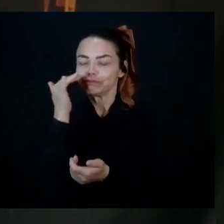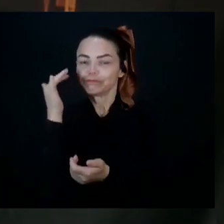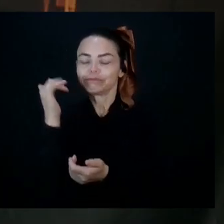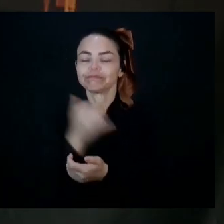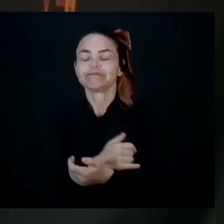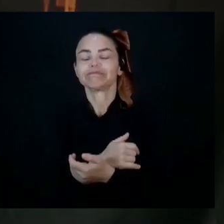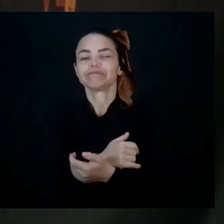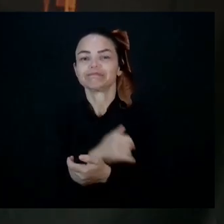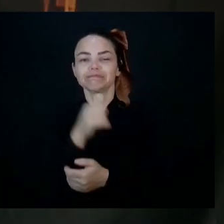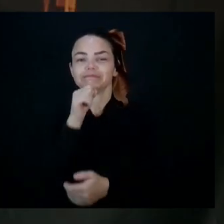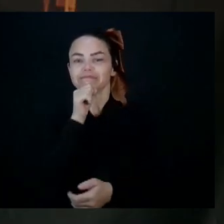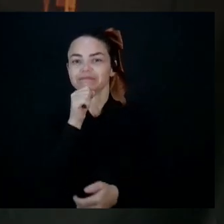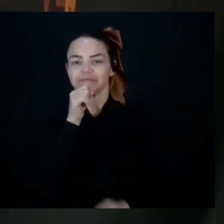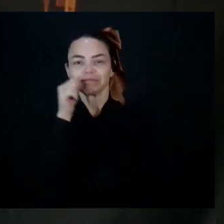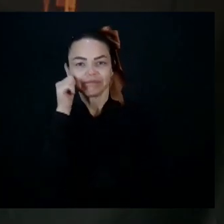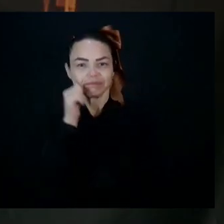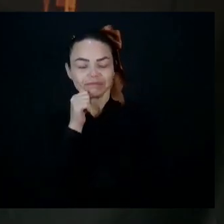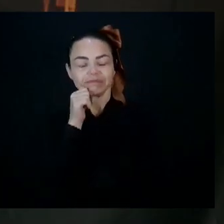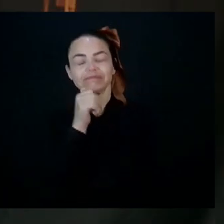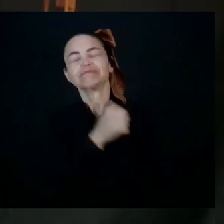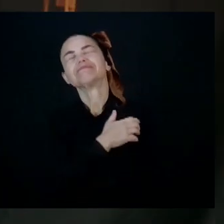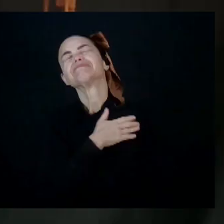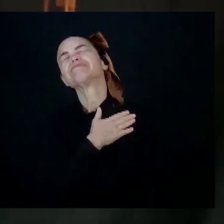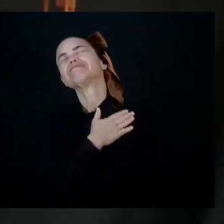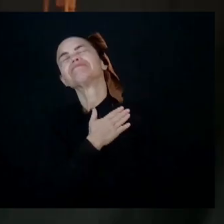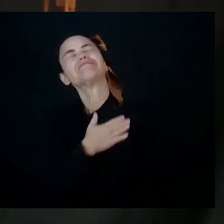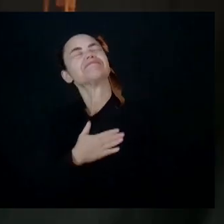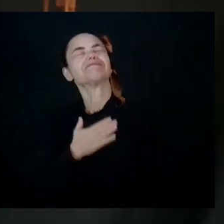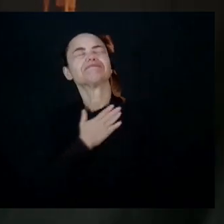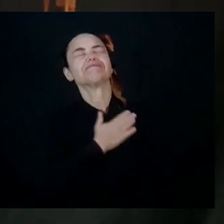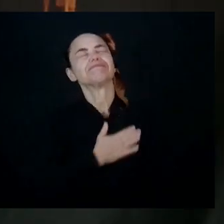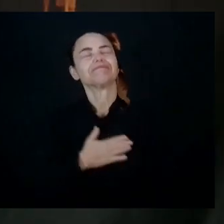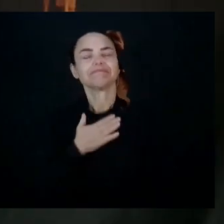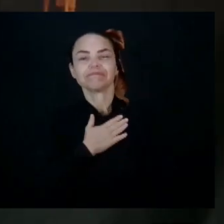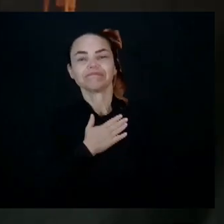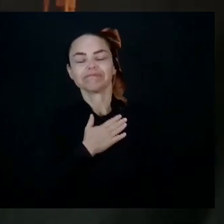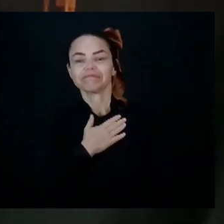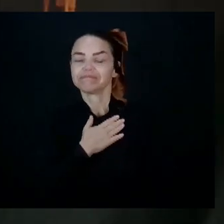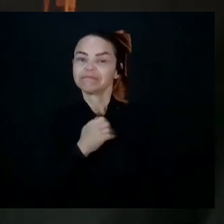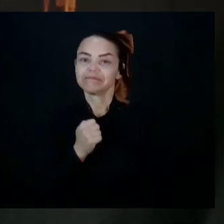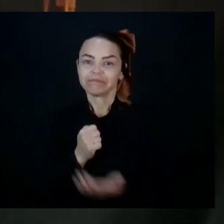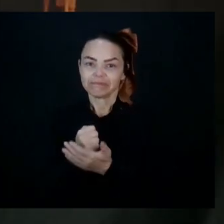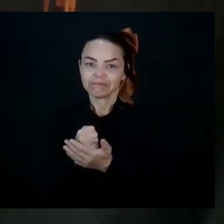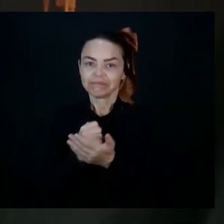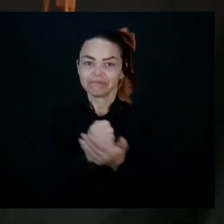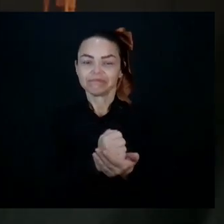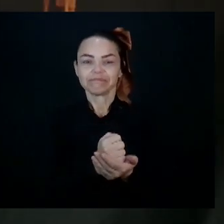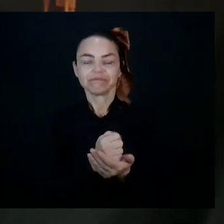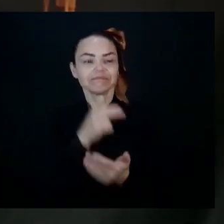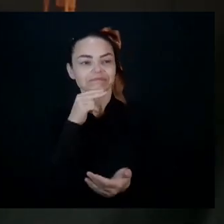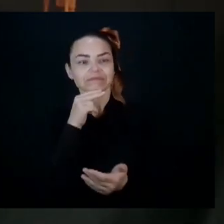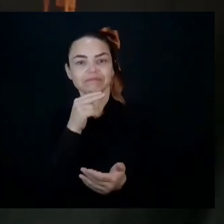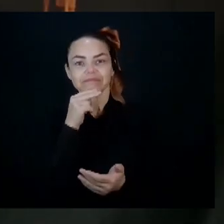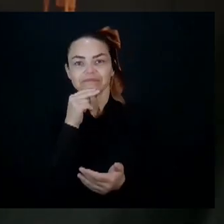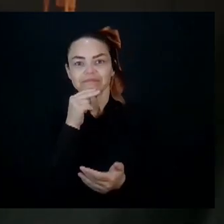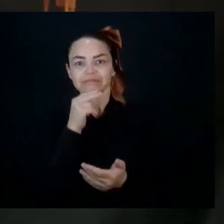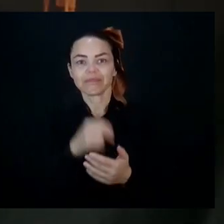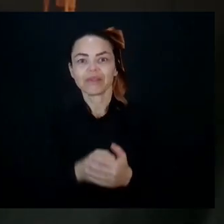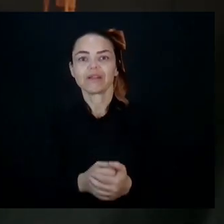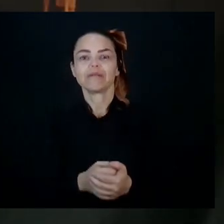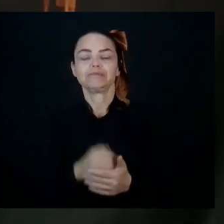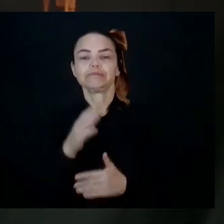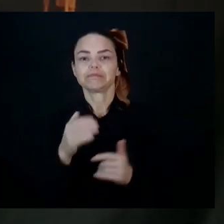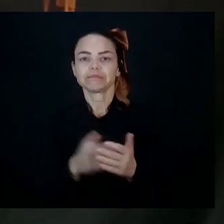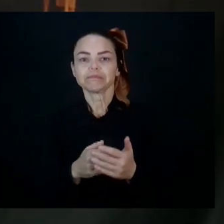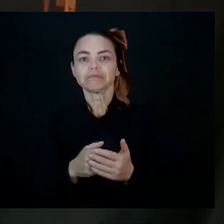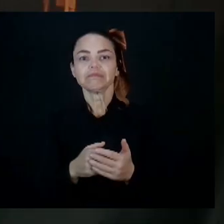ela, tipo assim, nossa, né, olha aqui que eu posso fazer pela minha neta, né? Exato. Então, tudo tem, claro, tem o seu